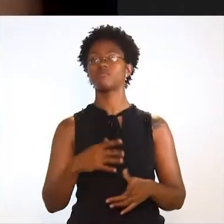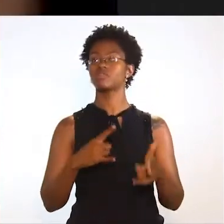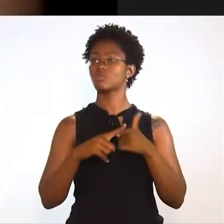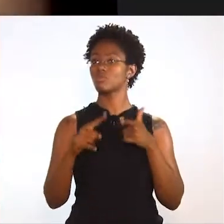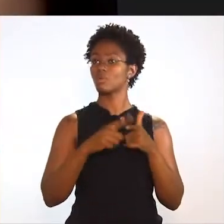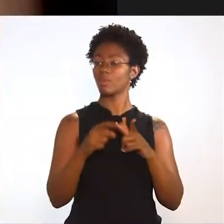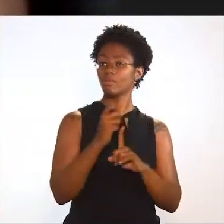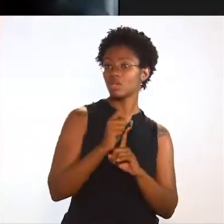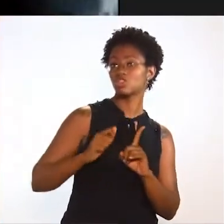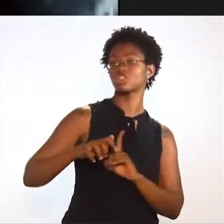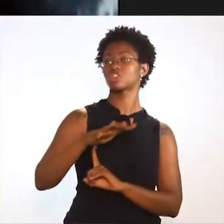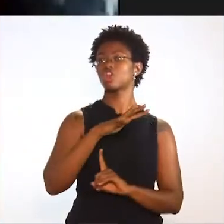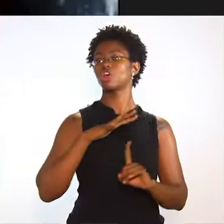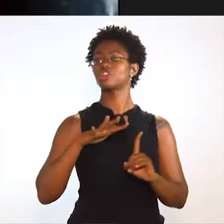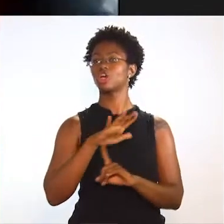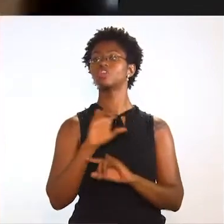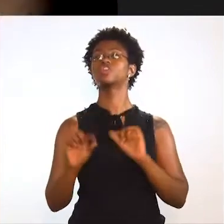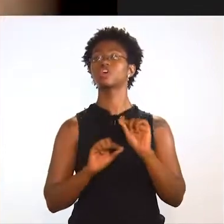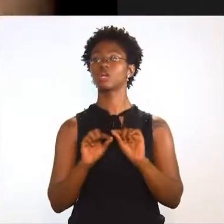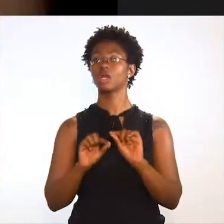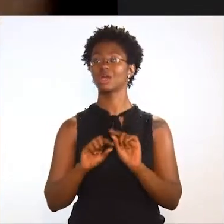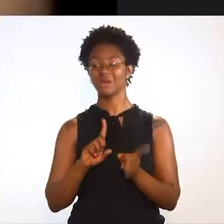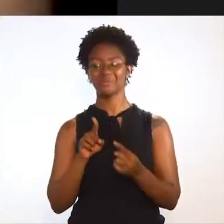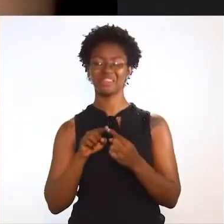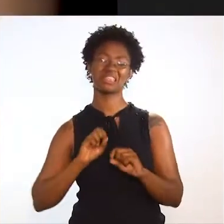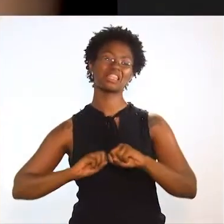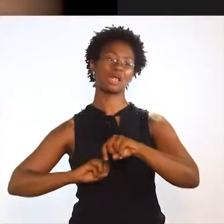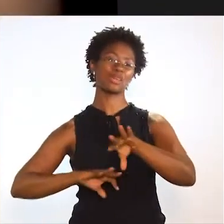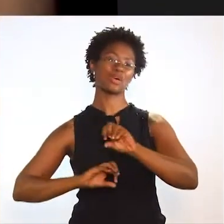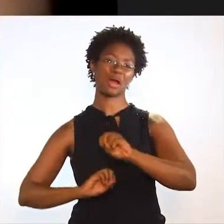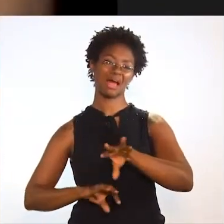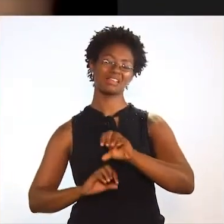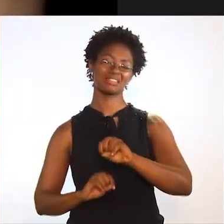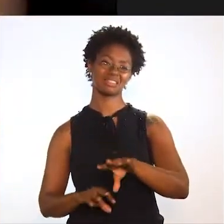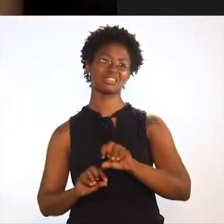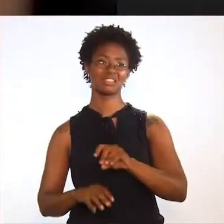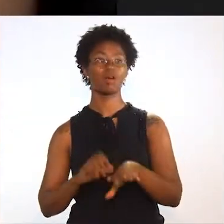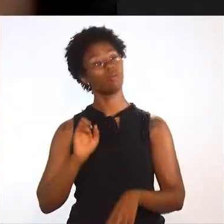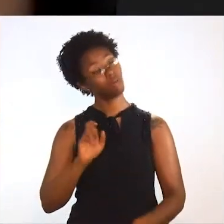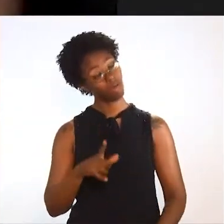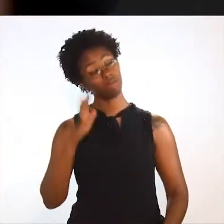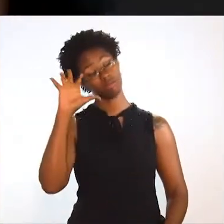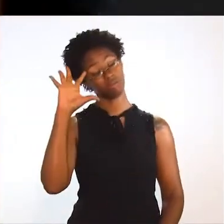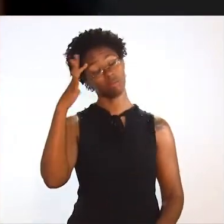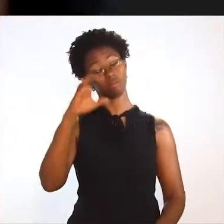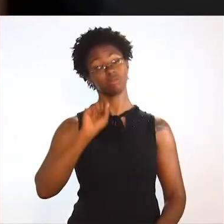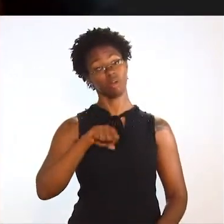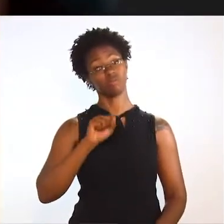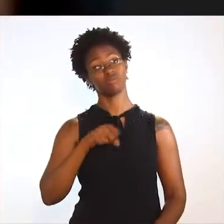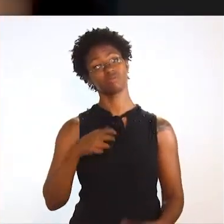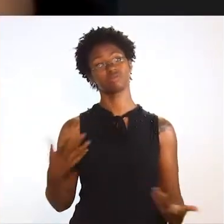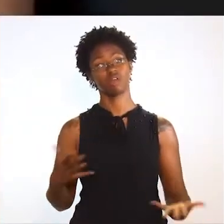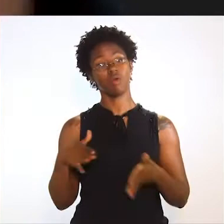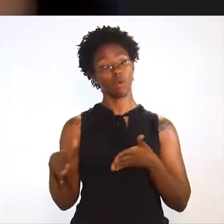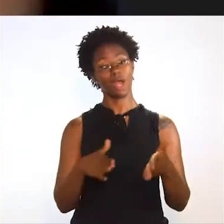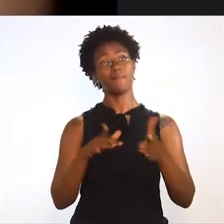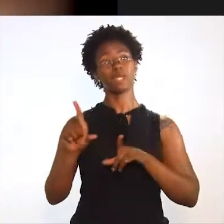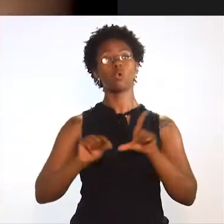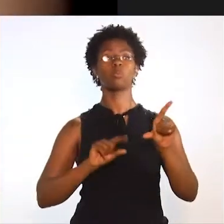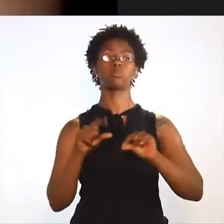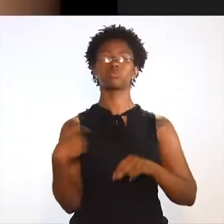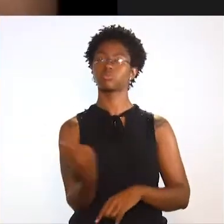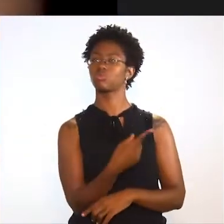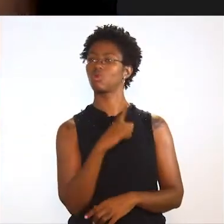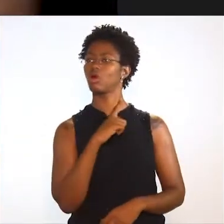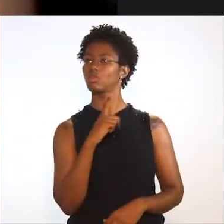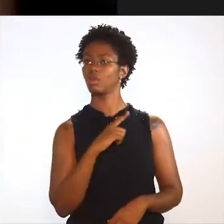as questões sociais através da educação. Essa é a solução. Esse é o